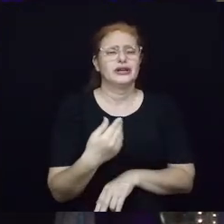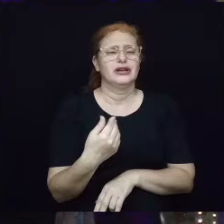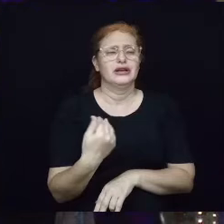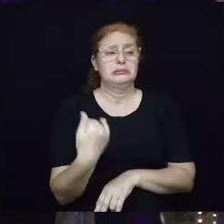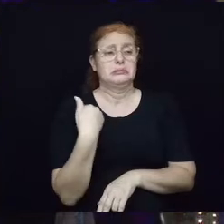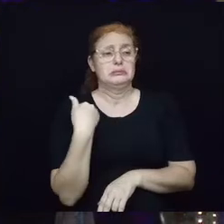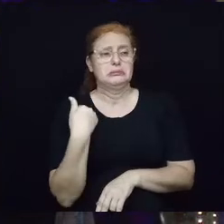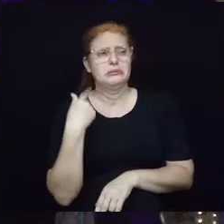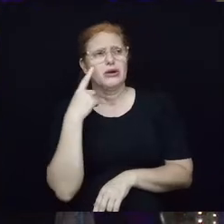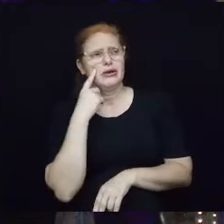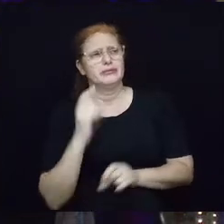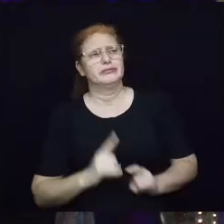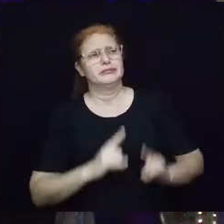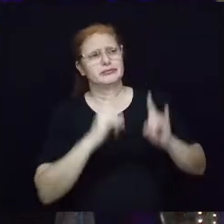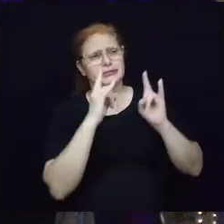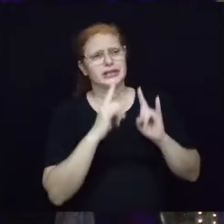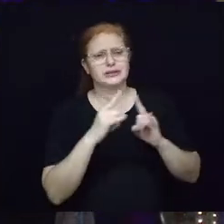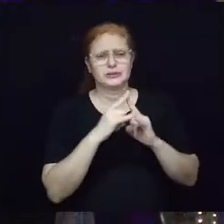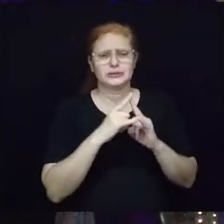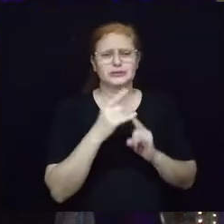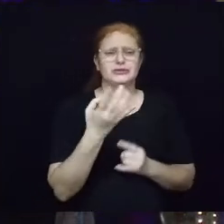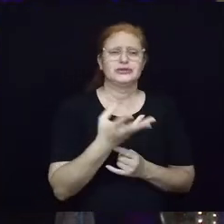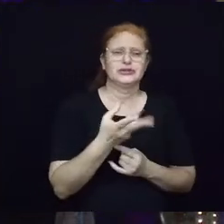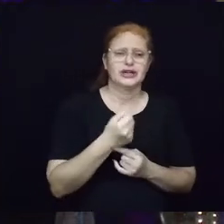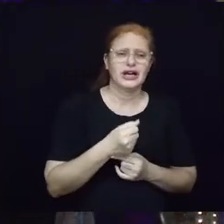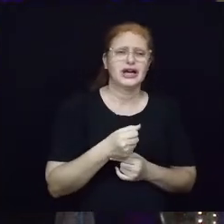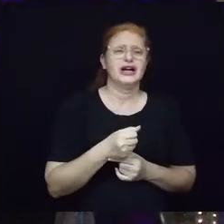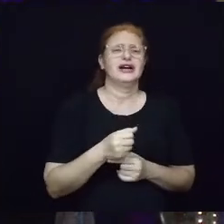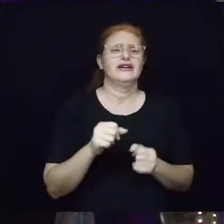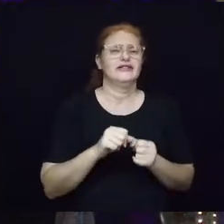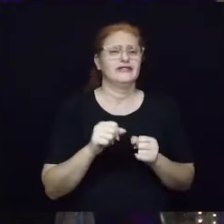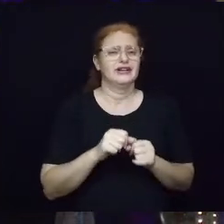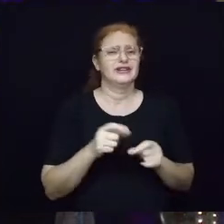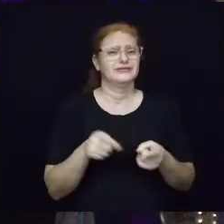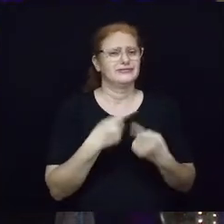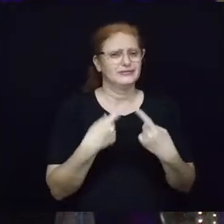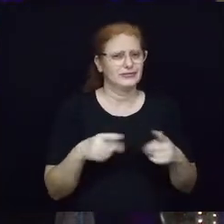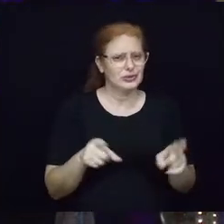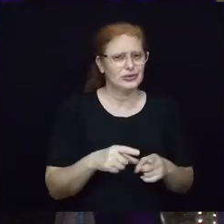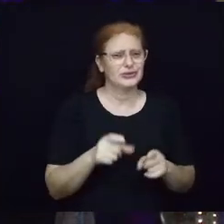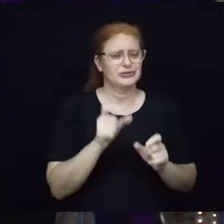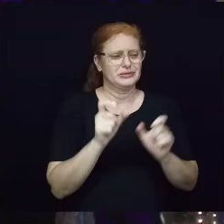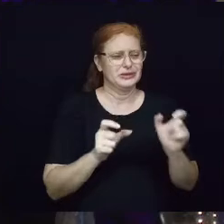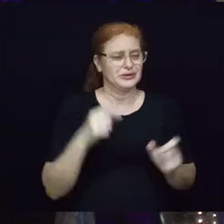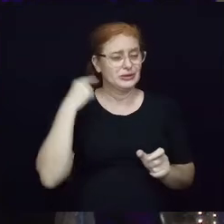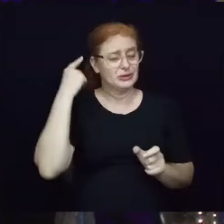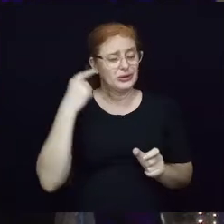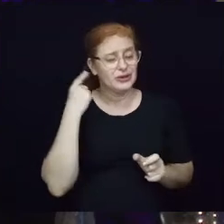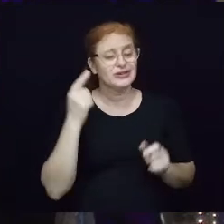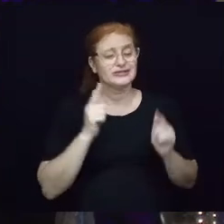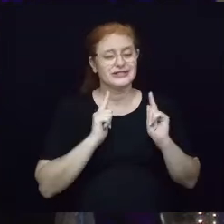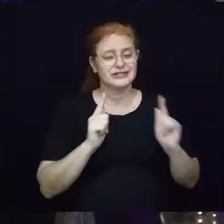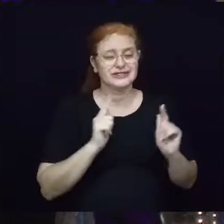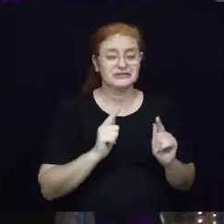de Artes, o pessoal faz música, é um pessoal muito louco e muito divertido. Eu disse, quem sabe